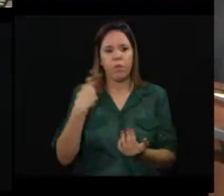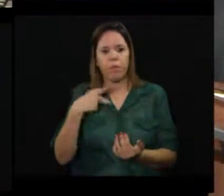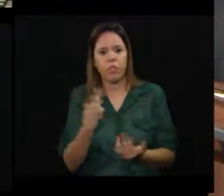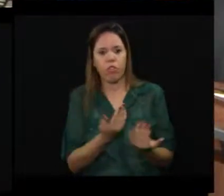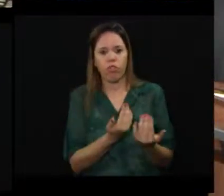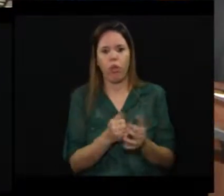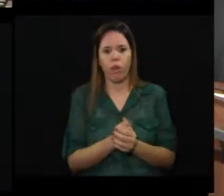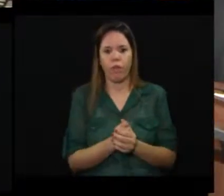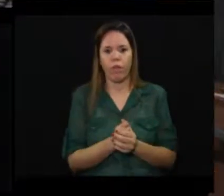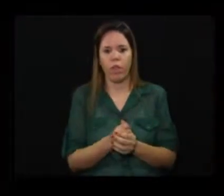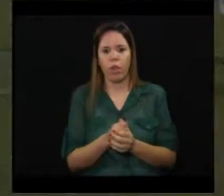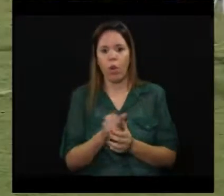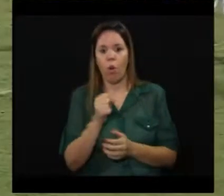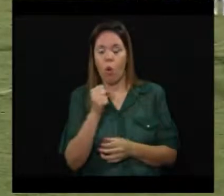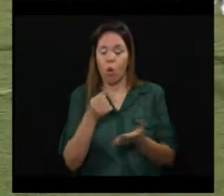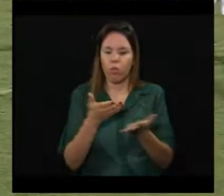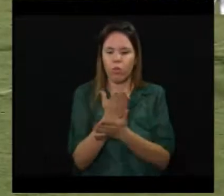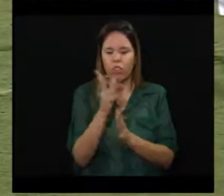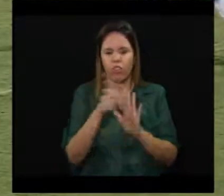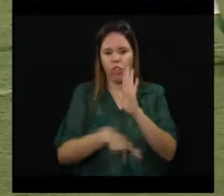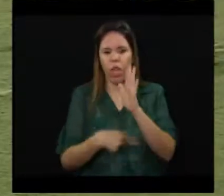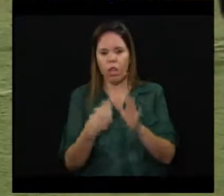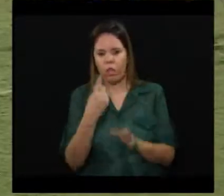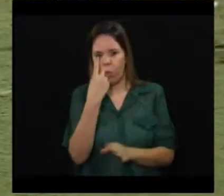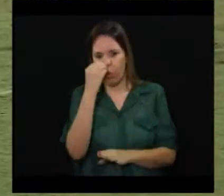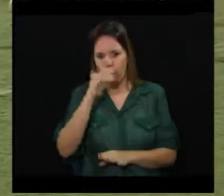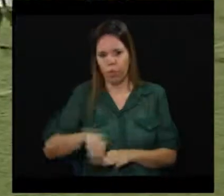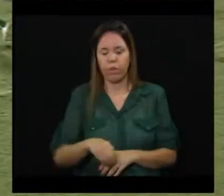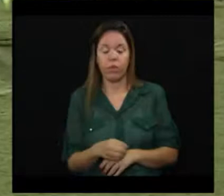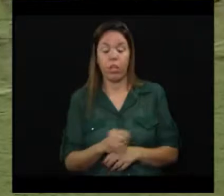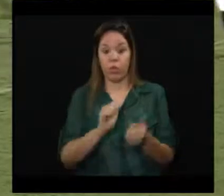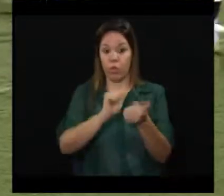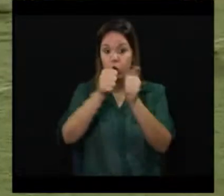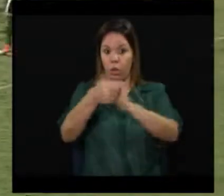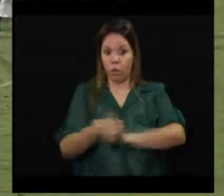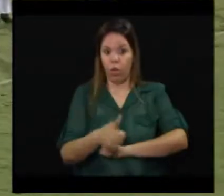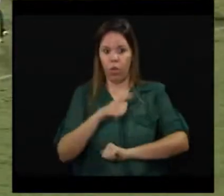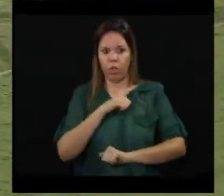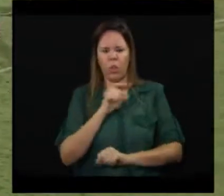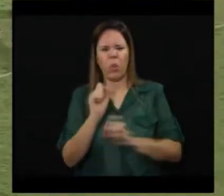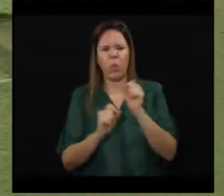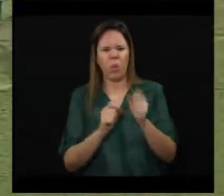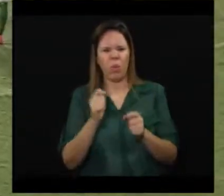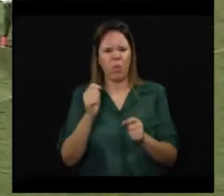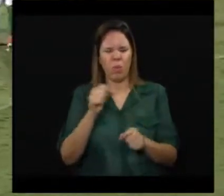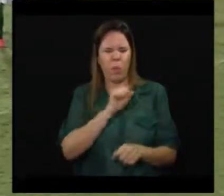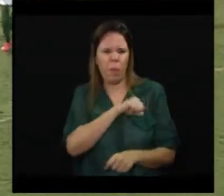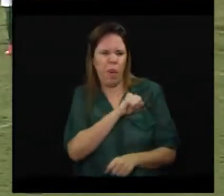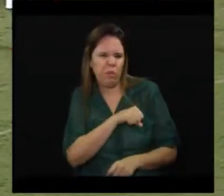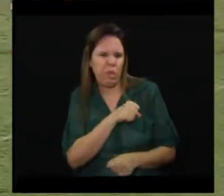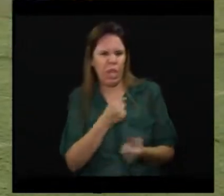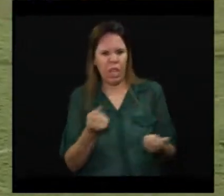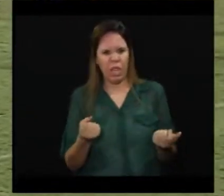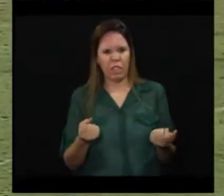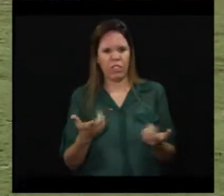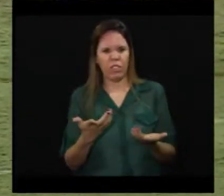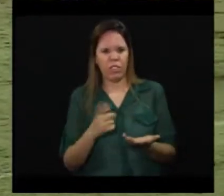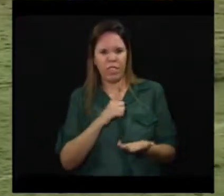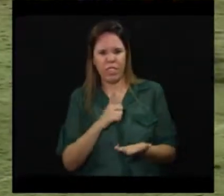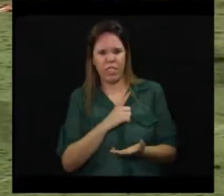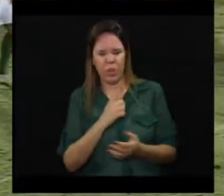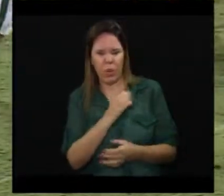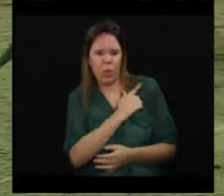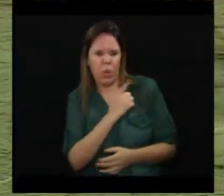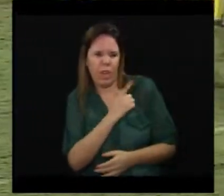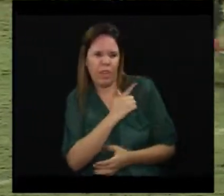e rejeitam 1. E no esporte, com requintes de crueldade, Guarani sofre gol nos acréscimos e